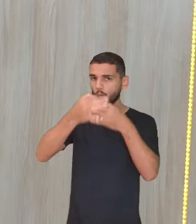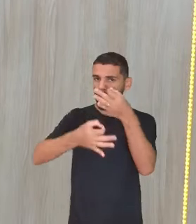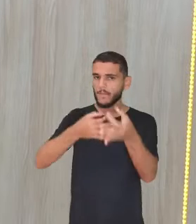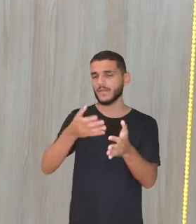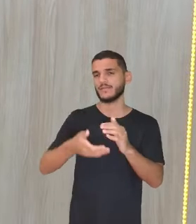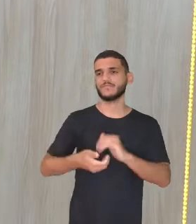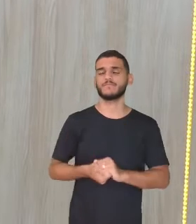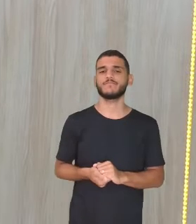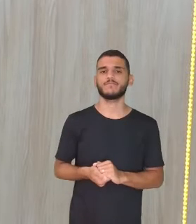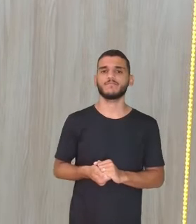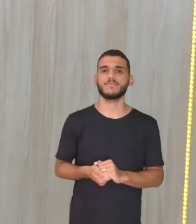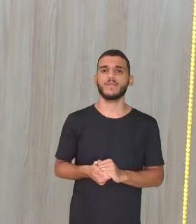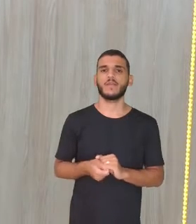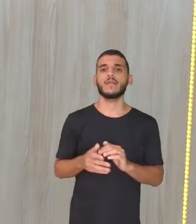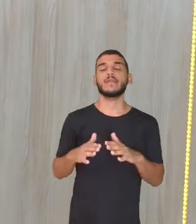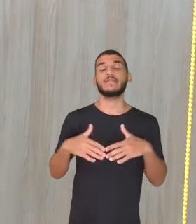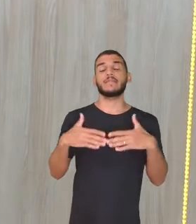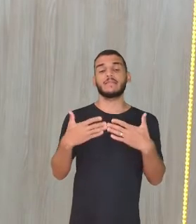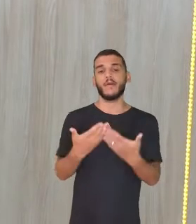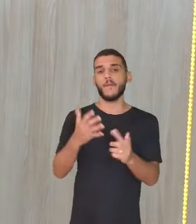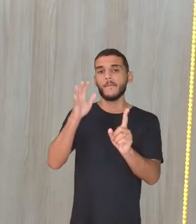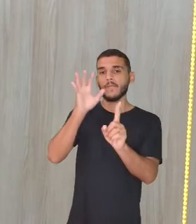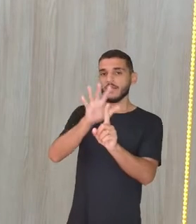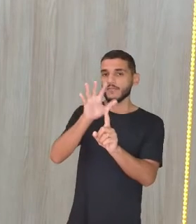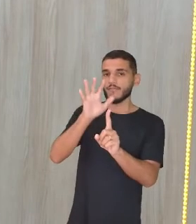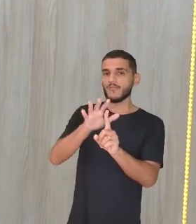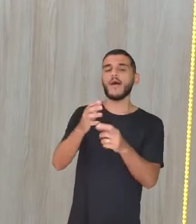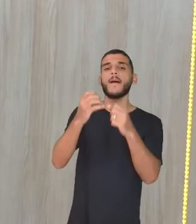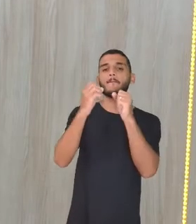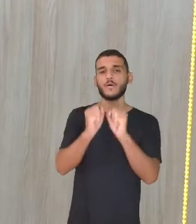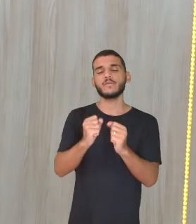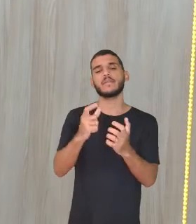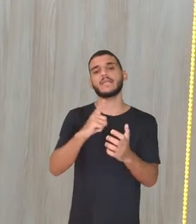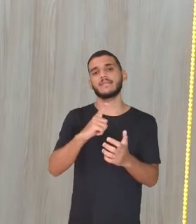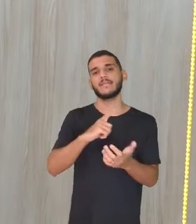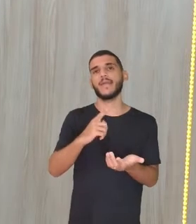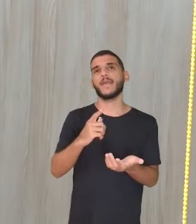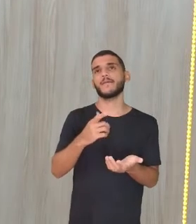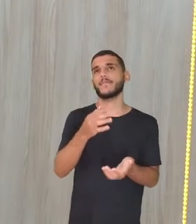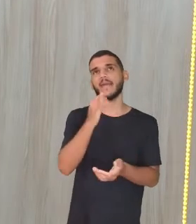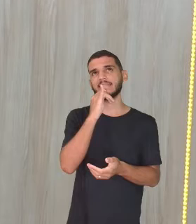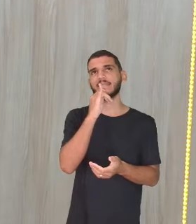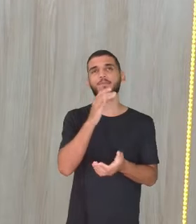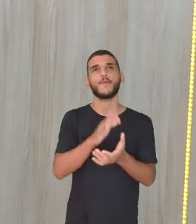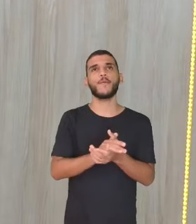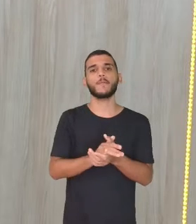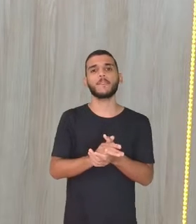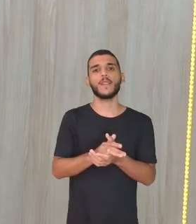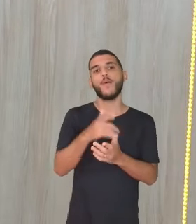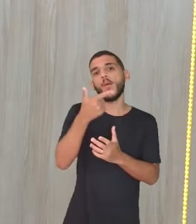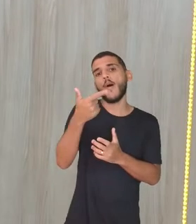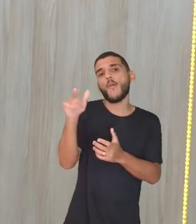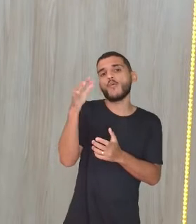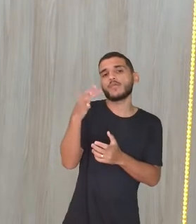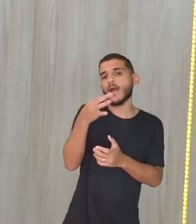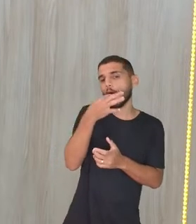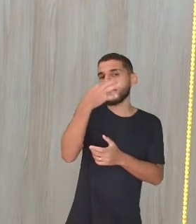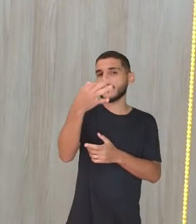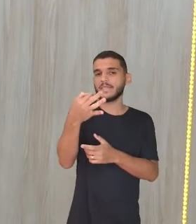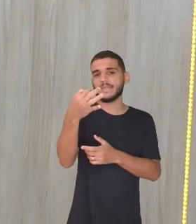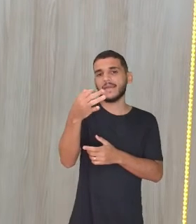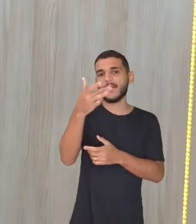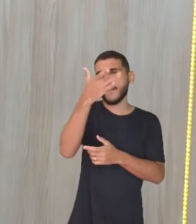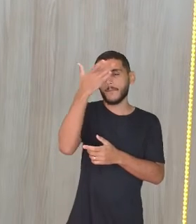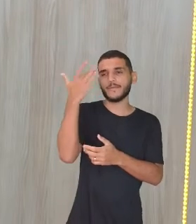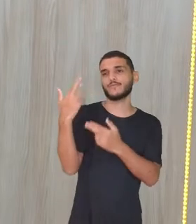deixar mais convincente, ele podia trazer uma citação de autoridade, ele podia trazer um outro tipo de argumento, como a gente